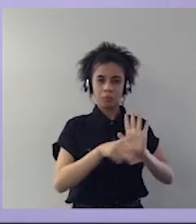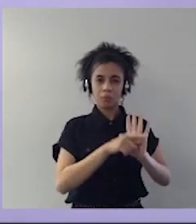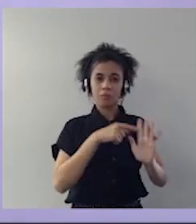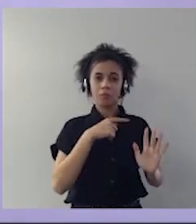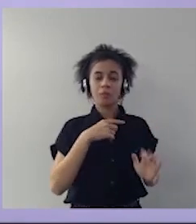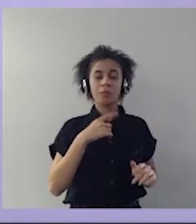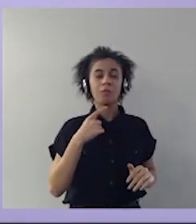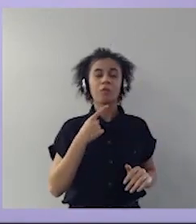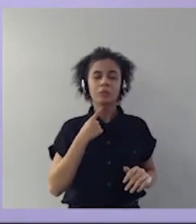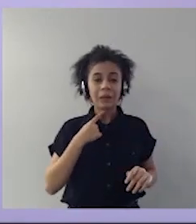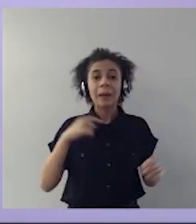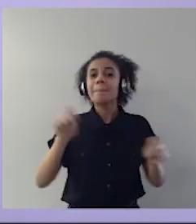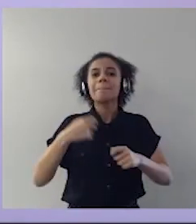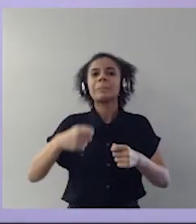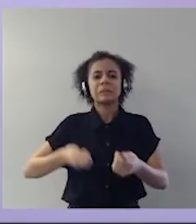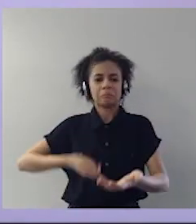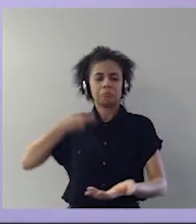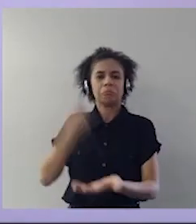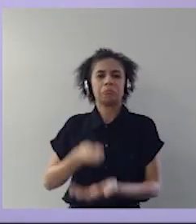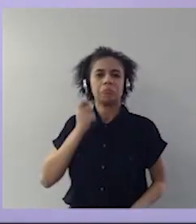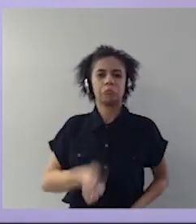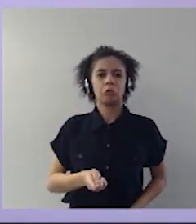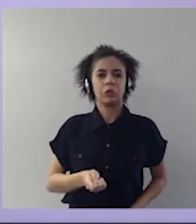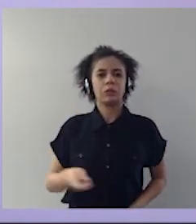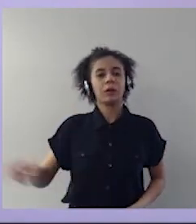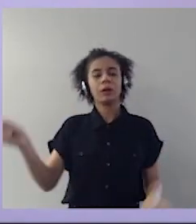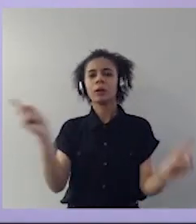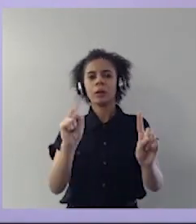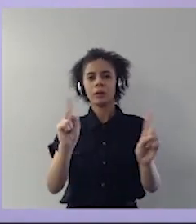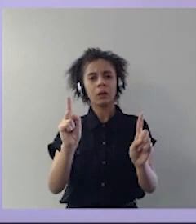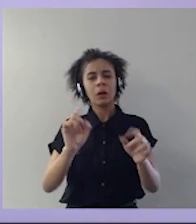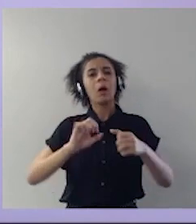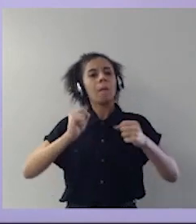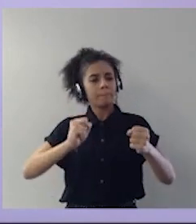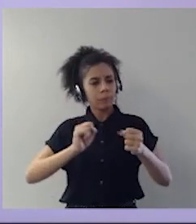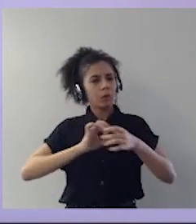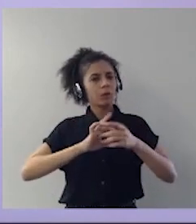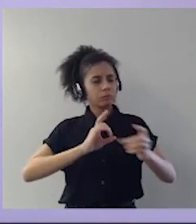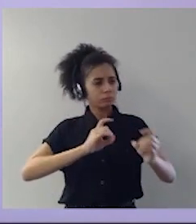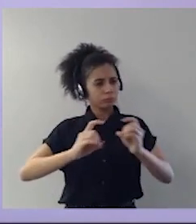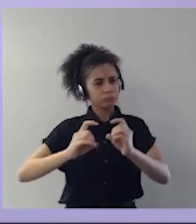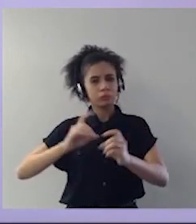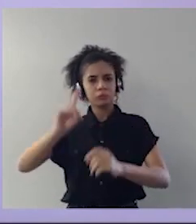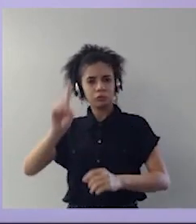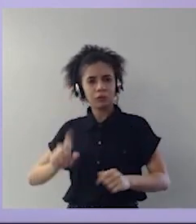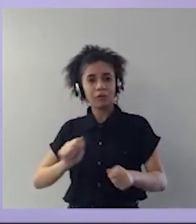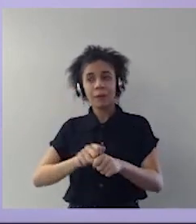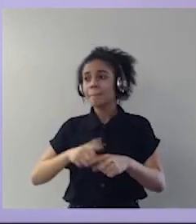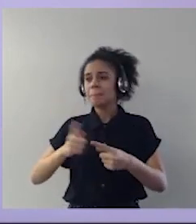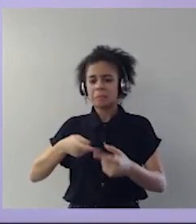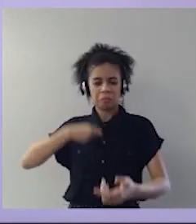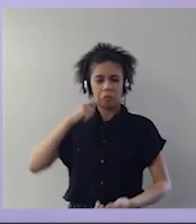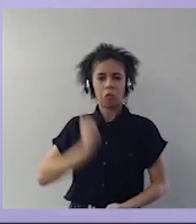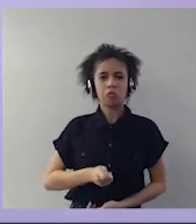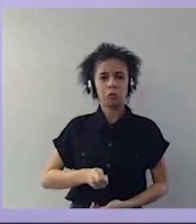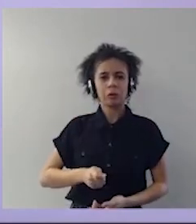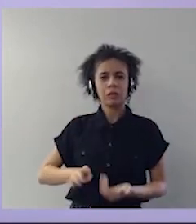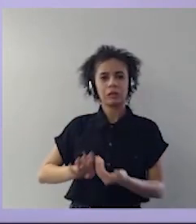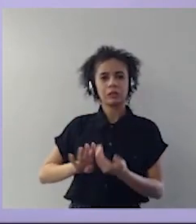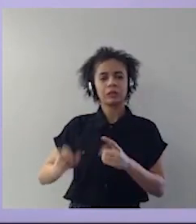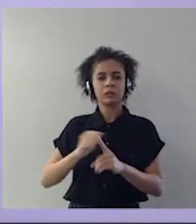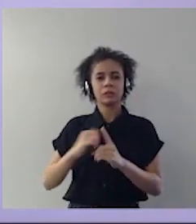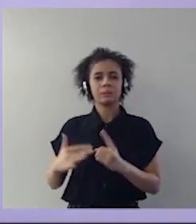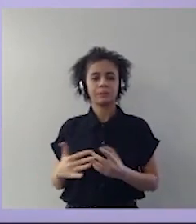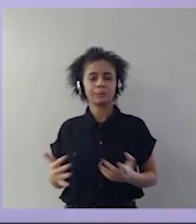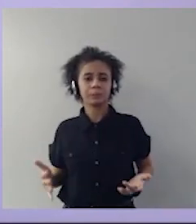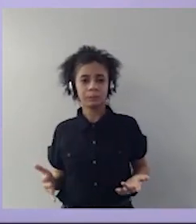ser autoritária. Ela não precisa corromper nem abusar das competências que lhe foram outorgadas em lei.